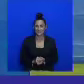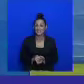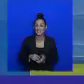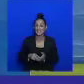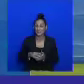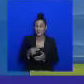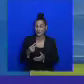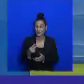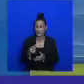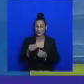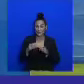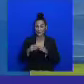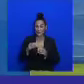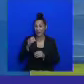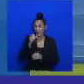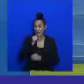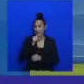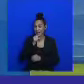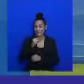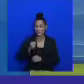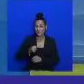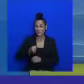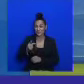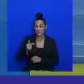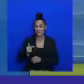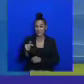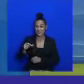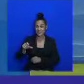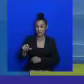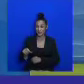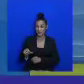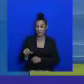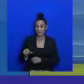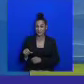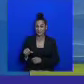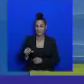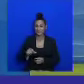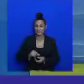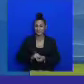Segunda bola, bola laranja número 79.